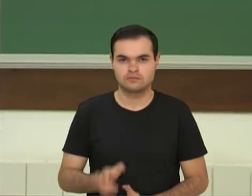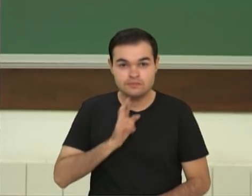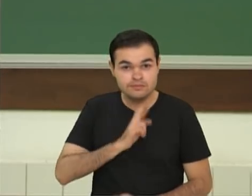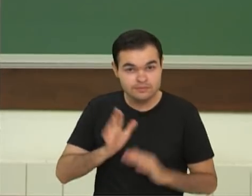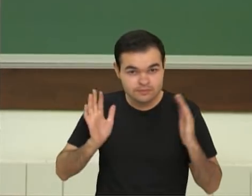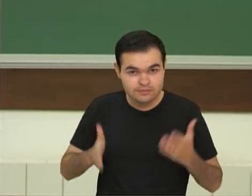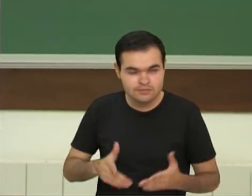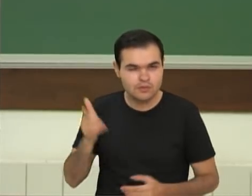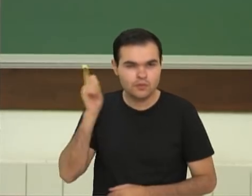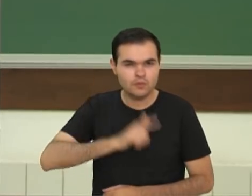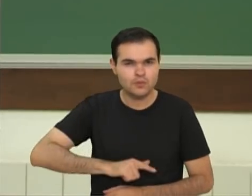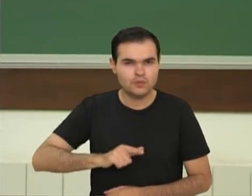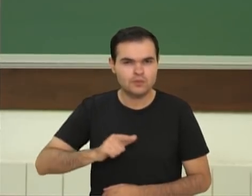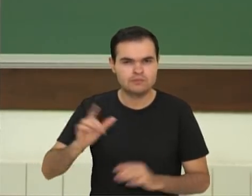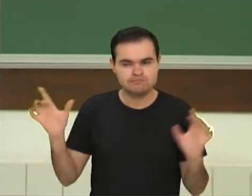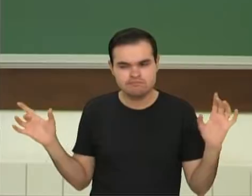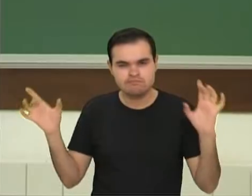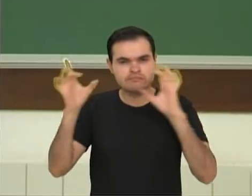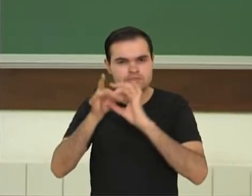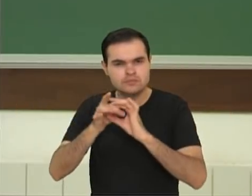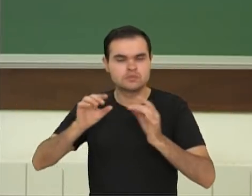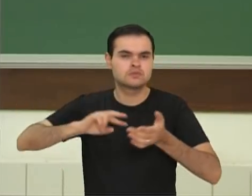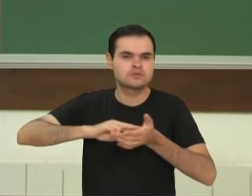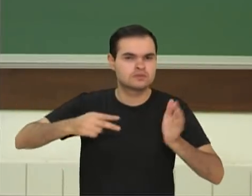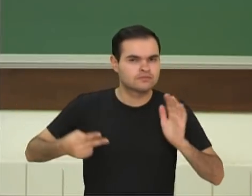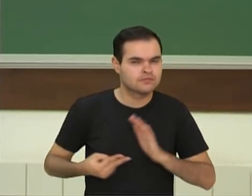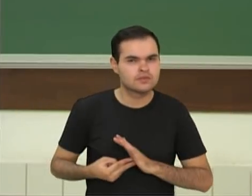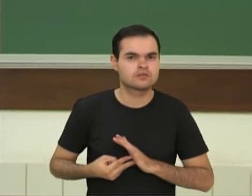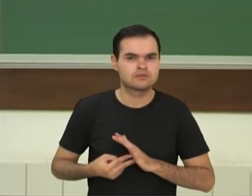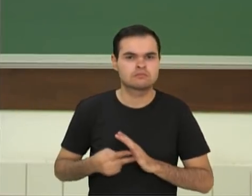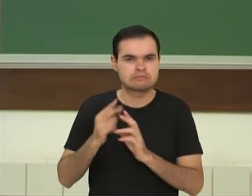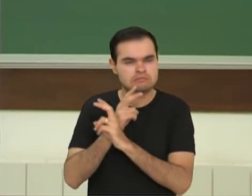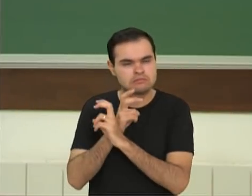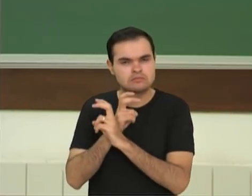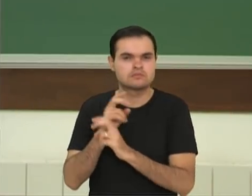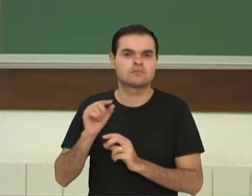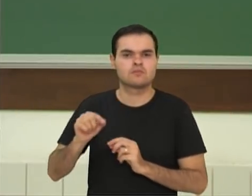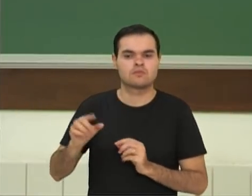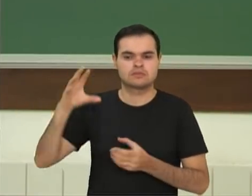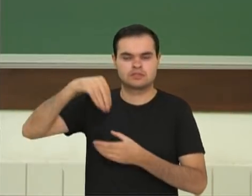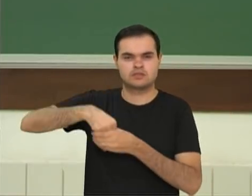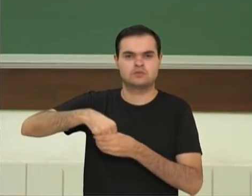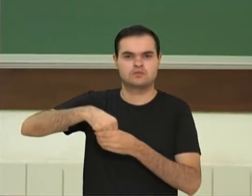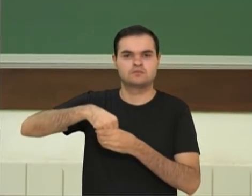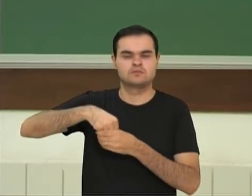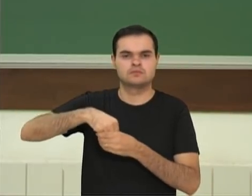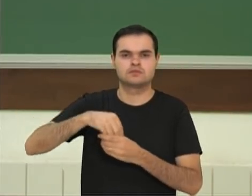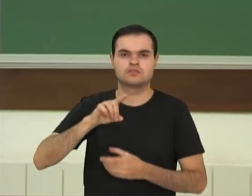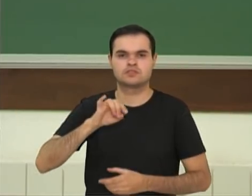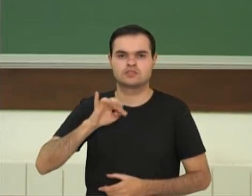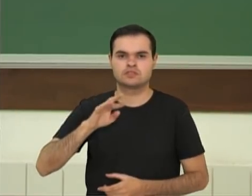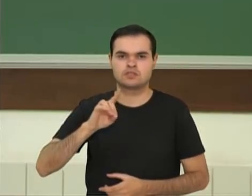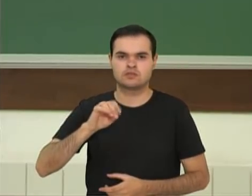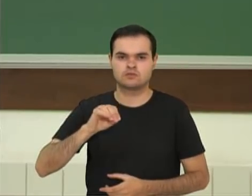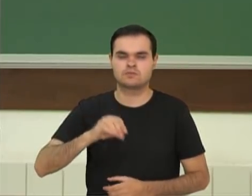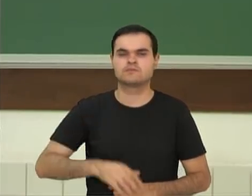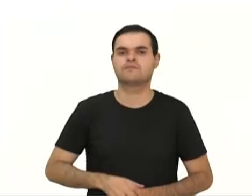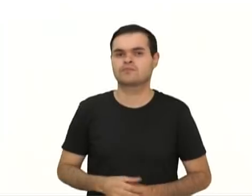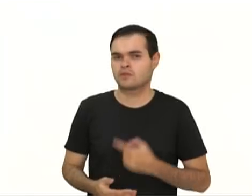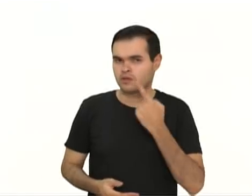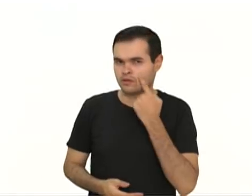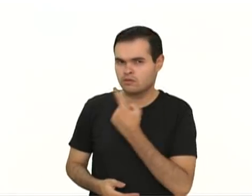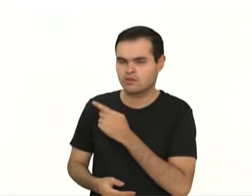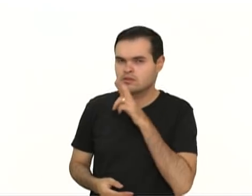Respondeu? Conseguiu fazer essa ligação do que significa esse ditado no artigo? Então, confira a sua resposta.